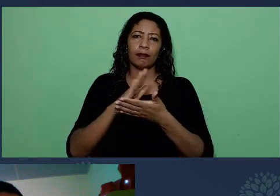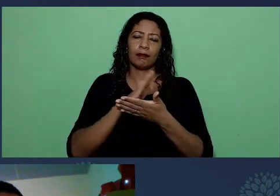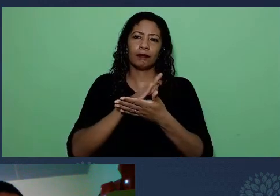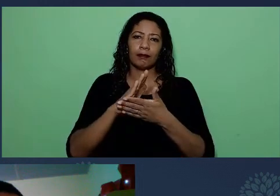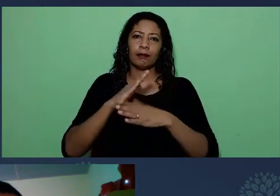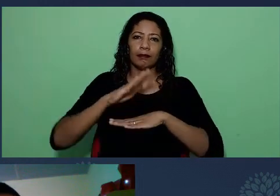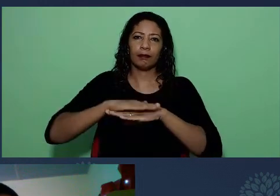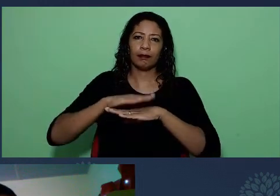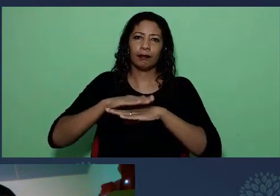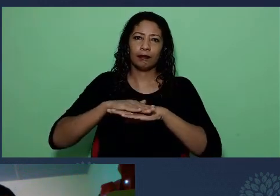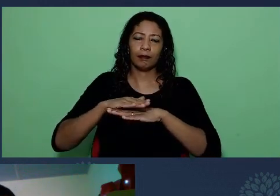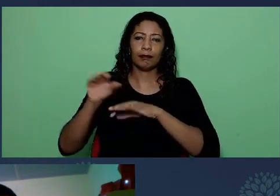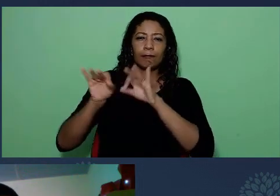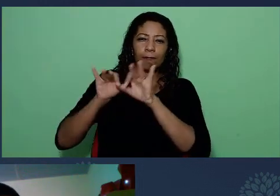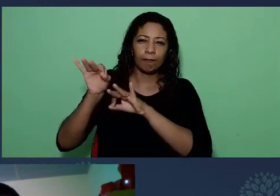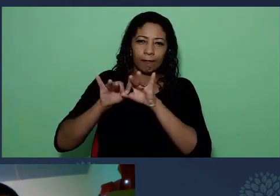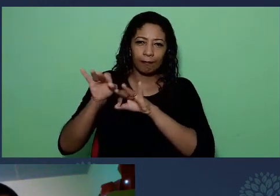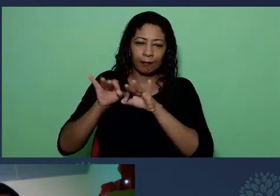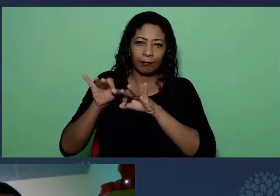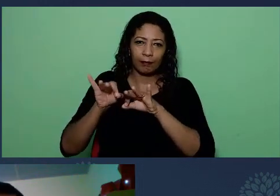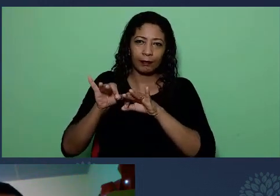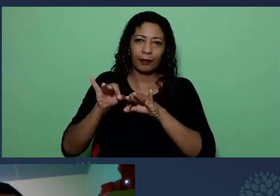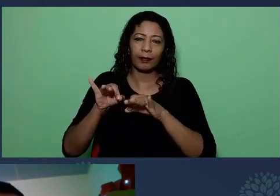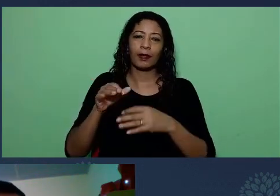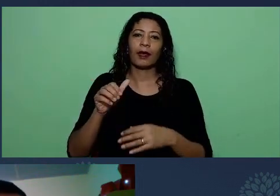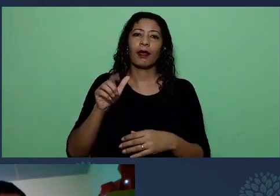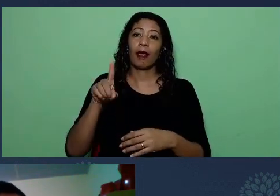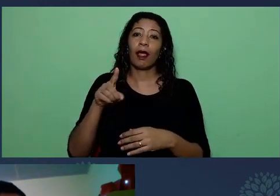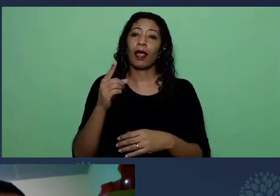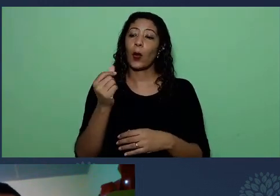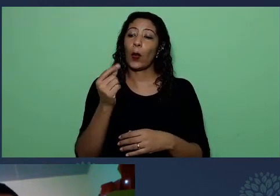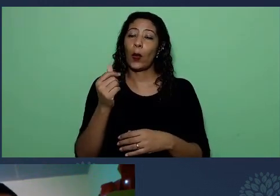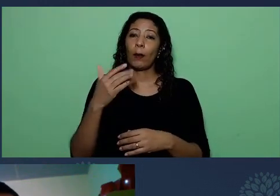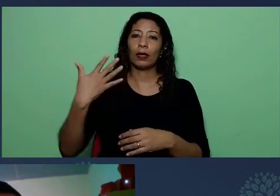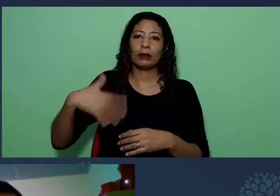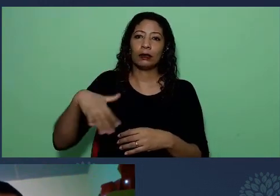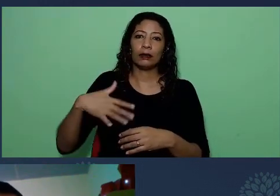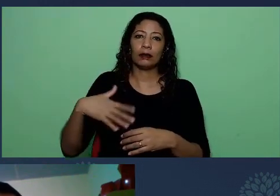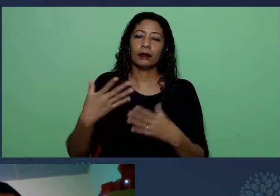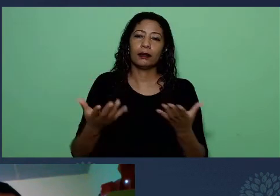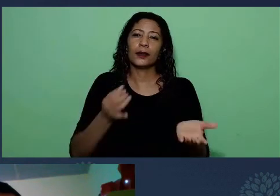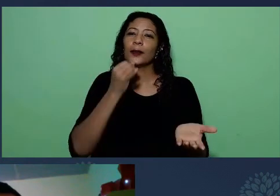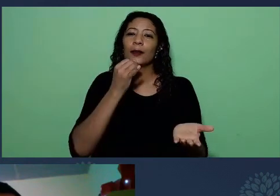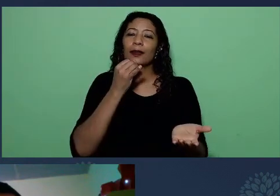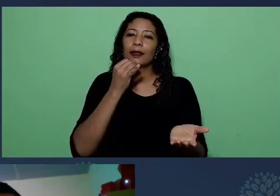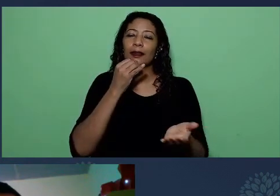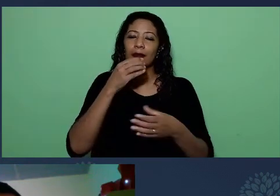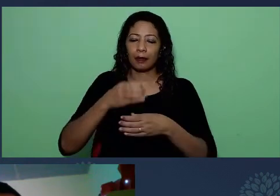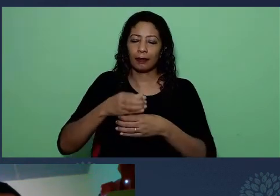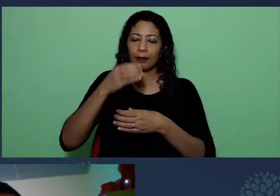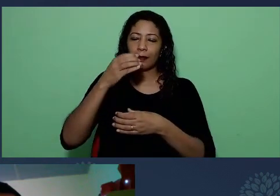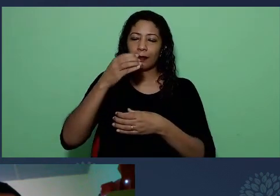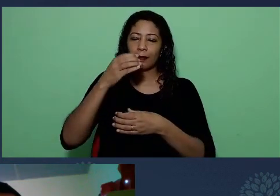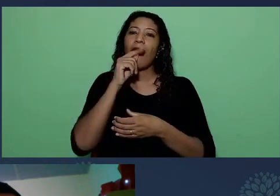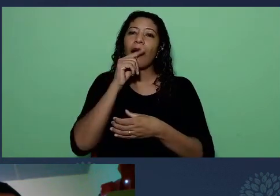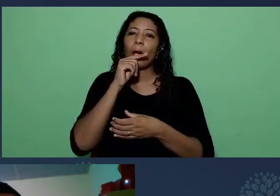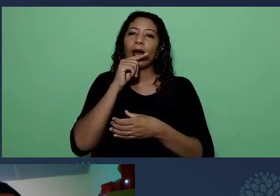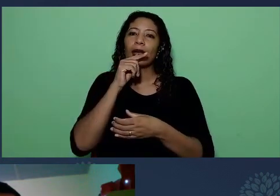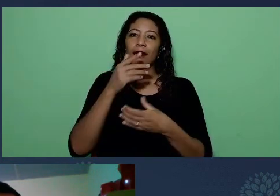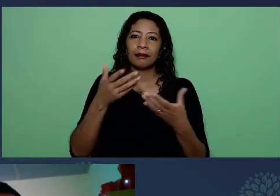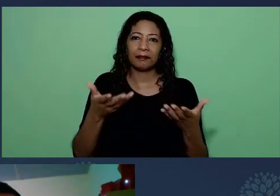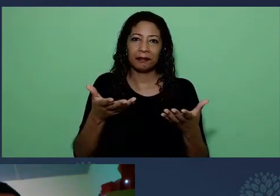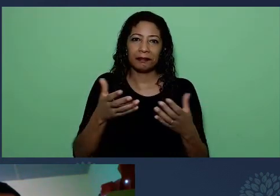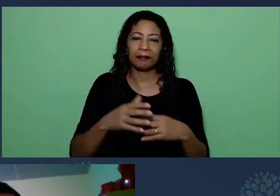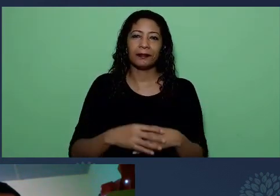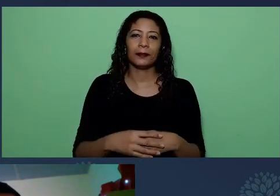eficácia, principalmente na questão do preço, né? Um custo zero de uma garrafa de água mineral de meio litro.